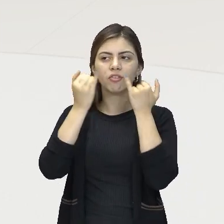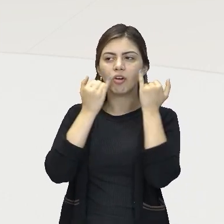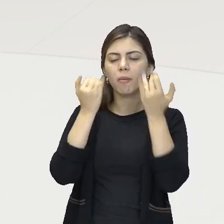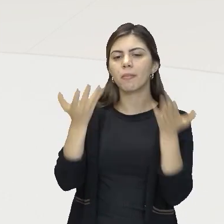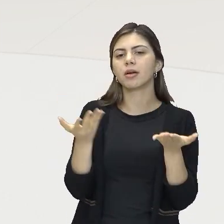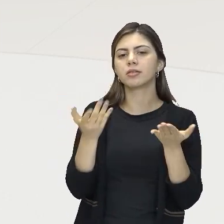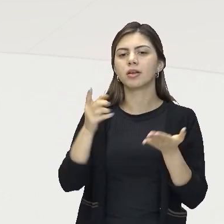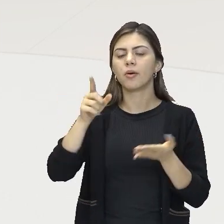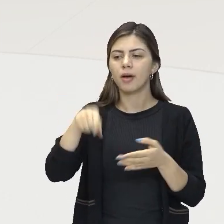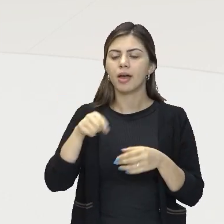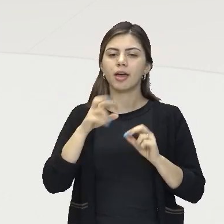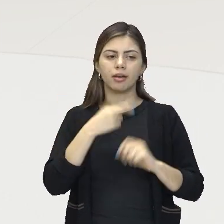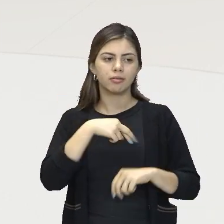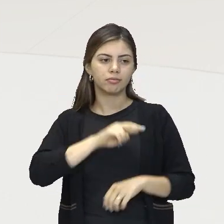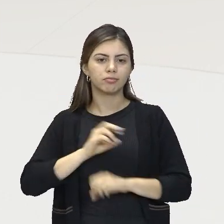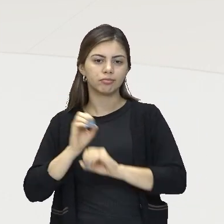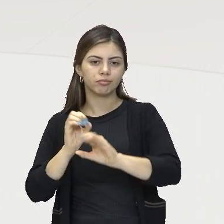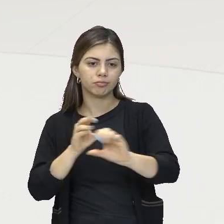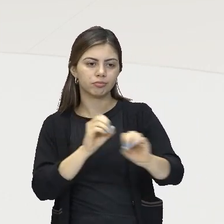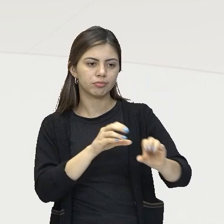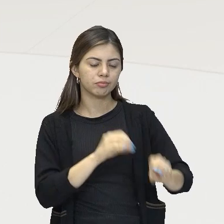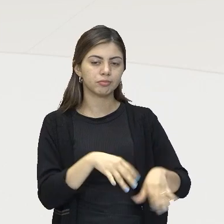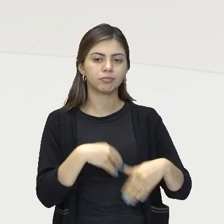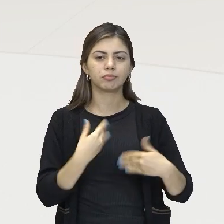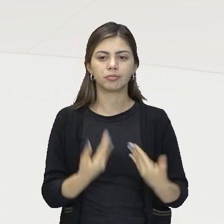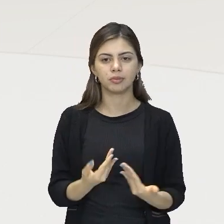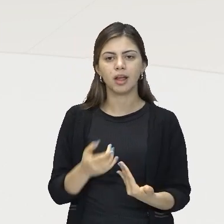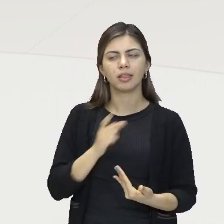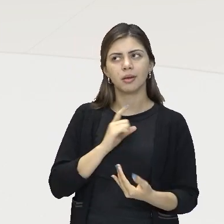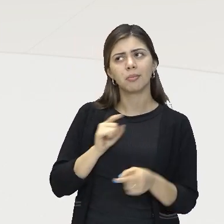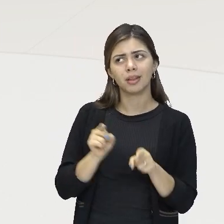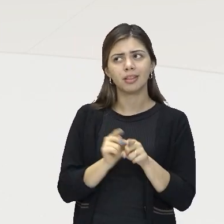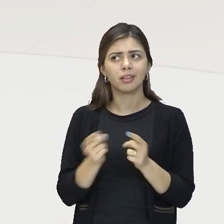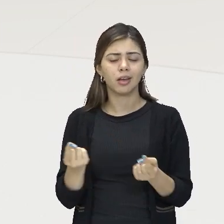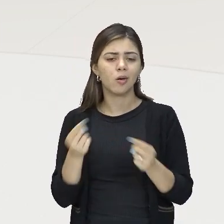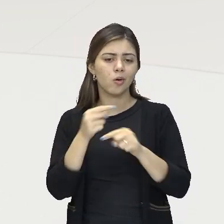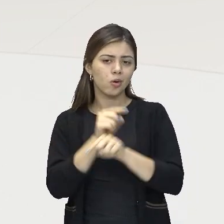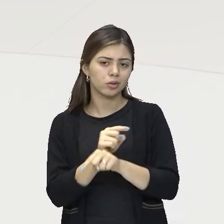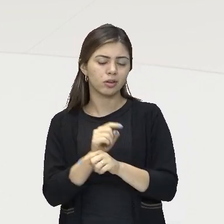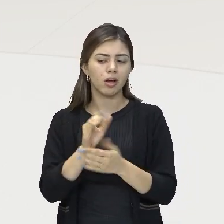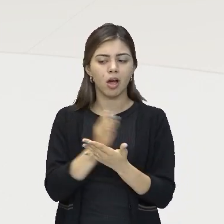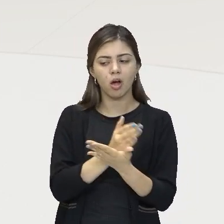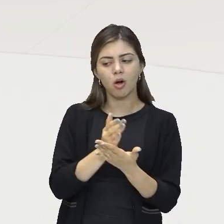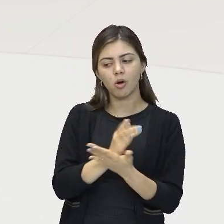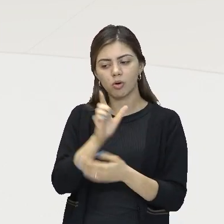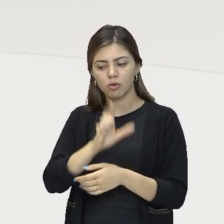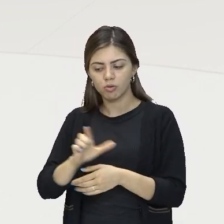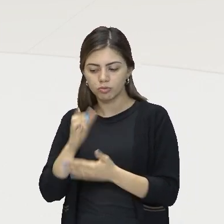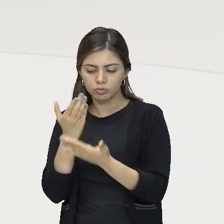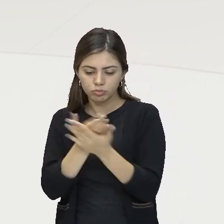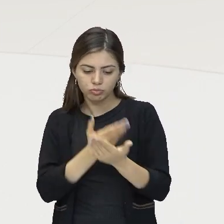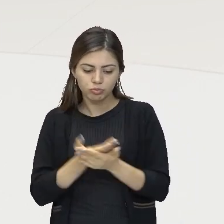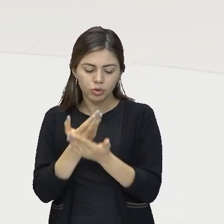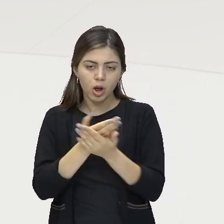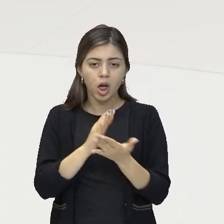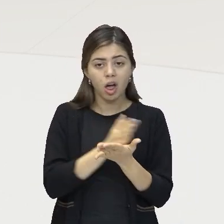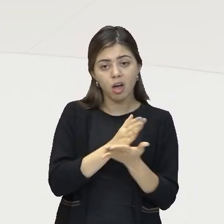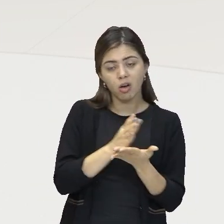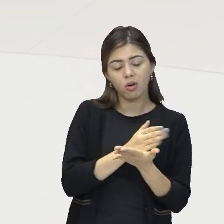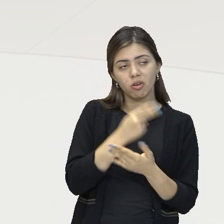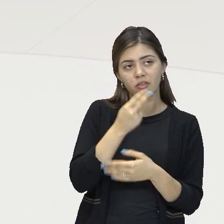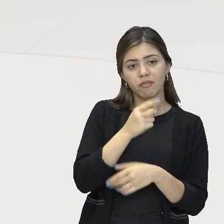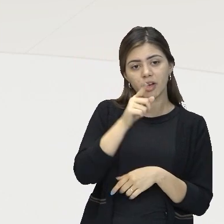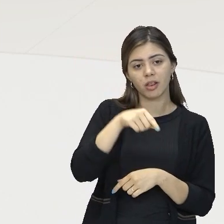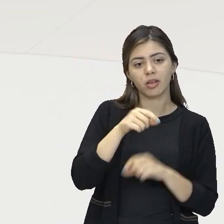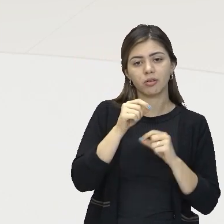de catequese. Também há ali uma controvérsia entre os literários, os estudiosos, porque uns dizem que o quinhentismo